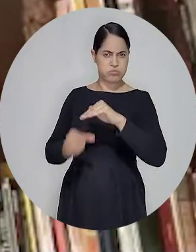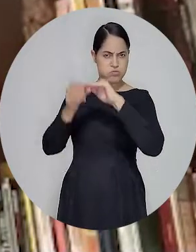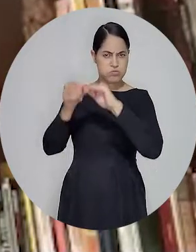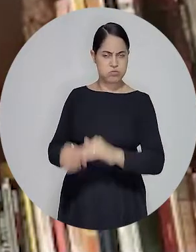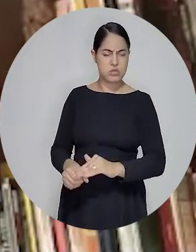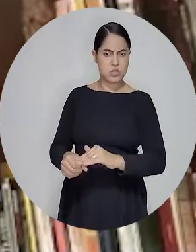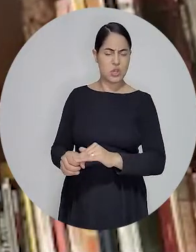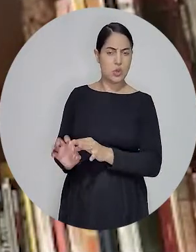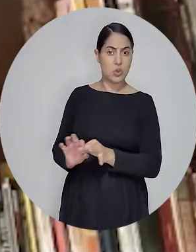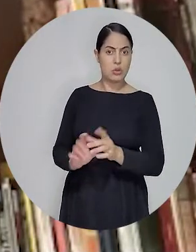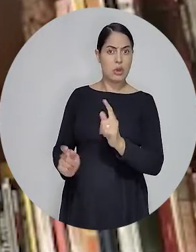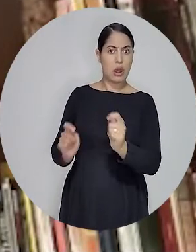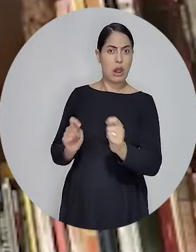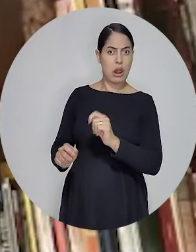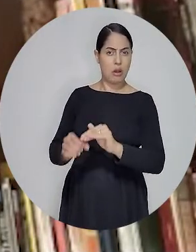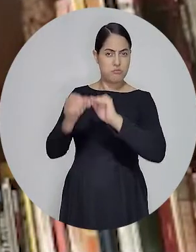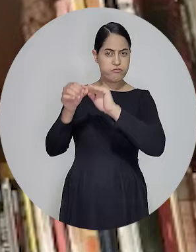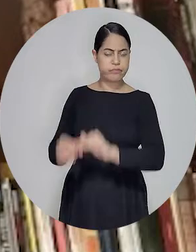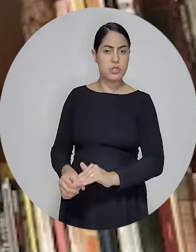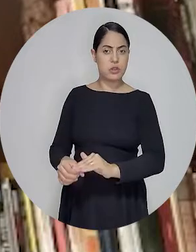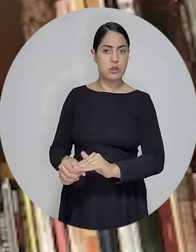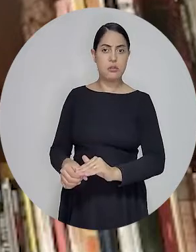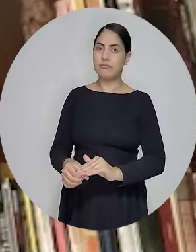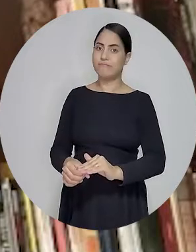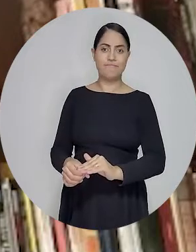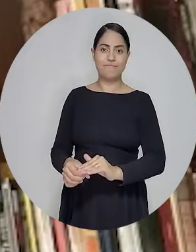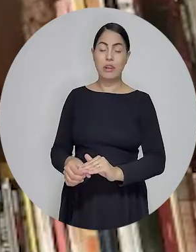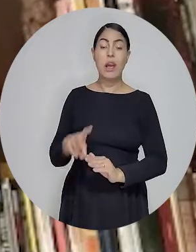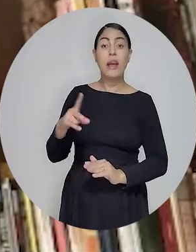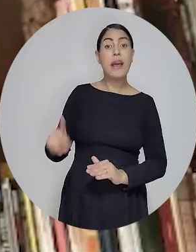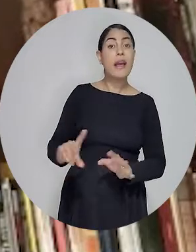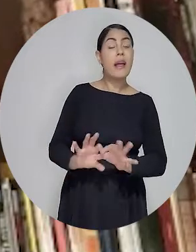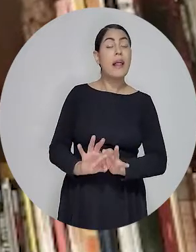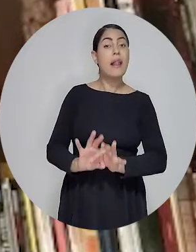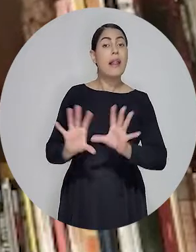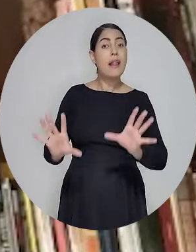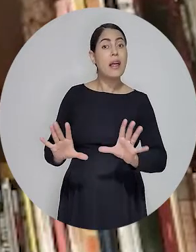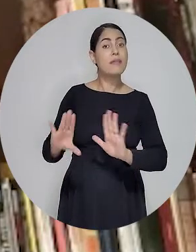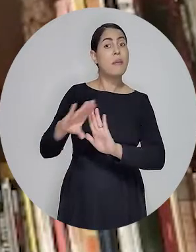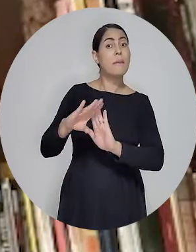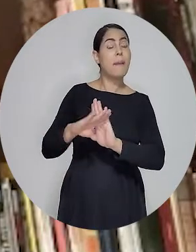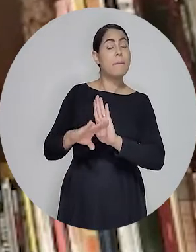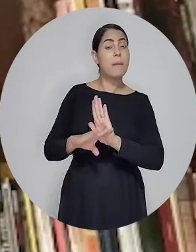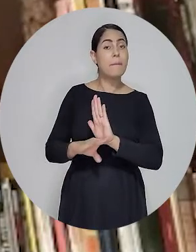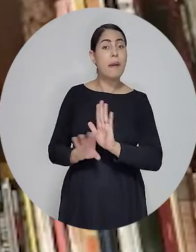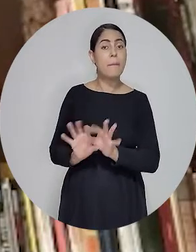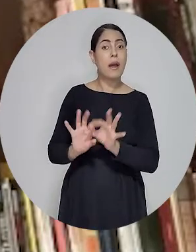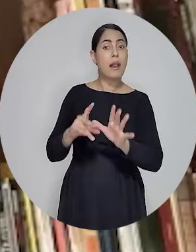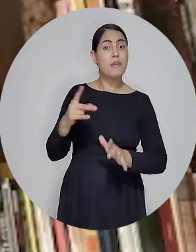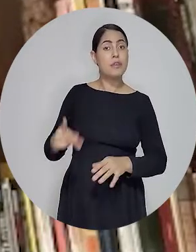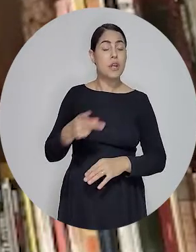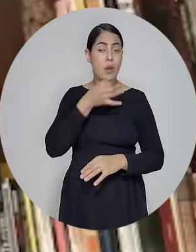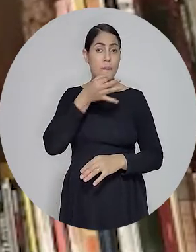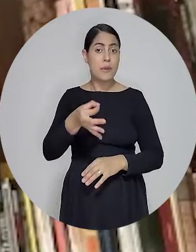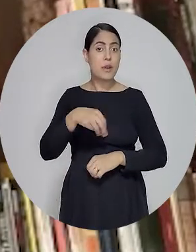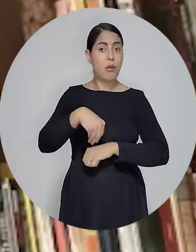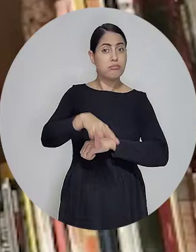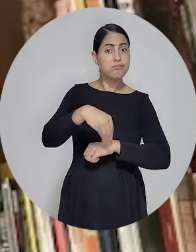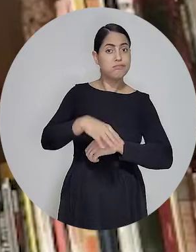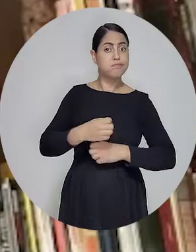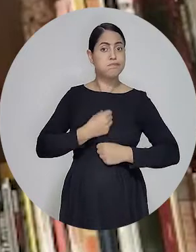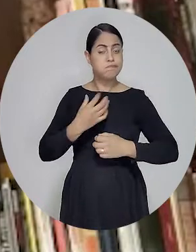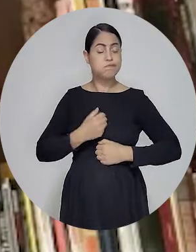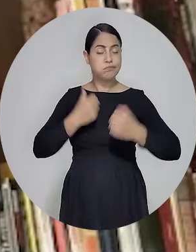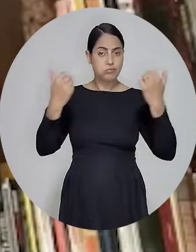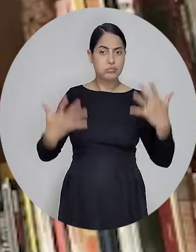judiciário para intimidar jornalistas que exerçam a sua atividade de maneira regular, de maneira lícita. Nós vamos